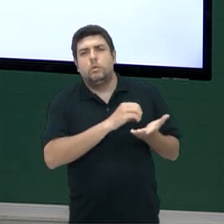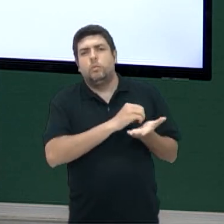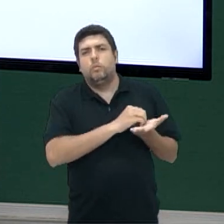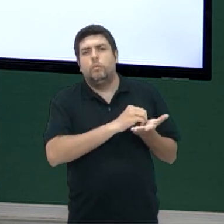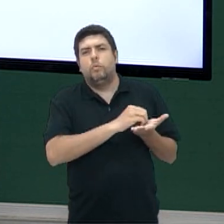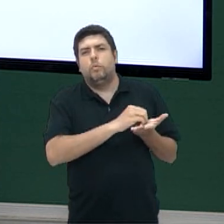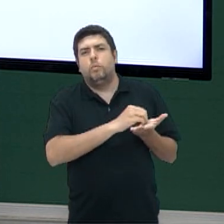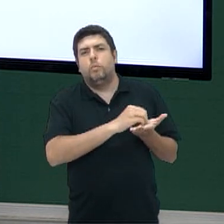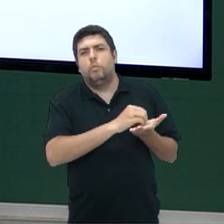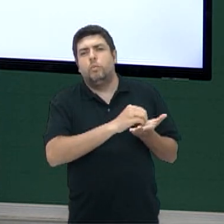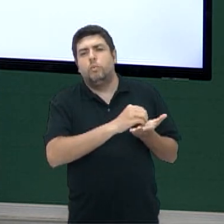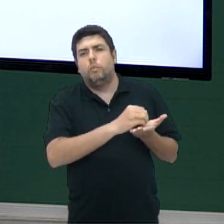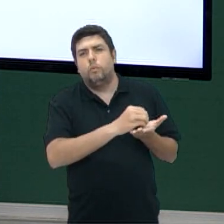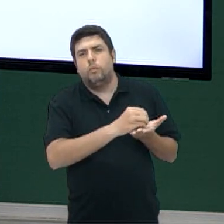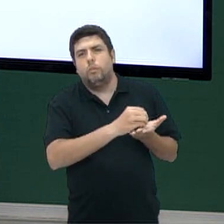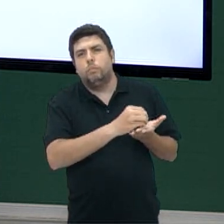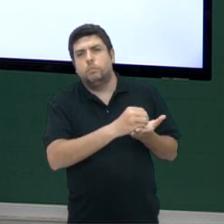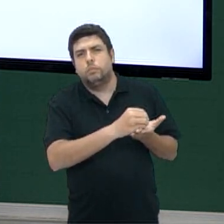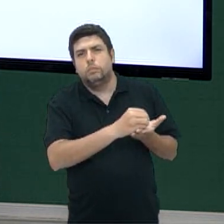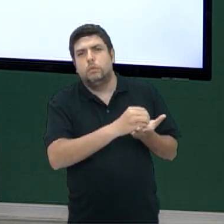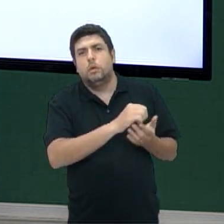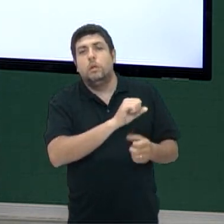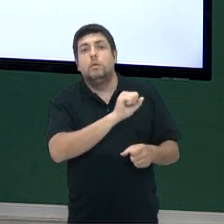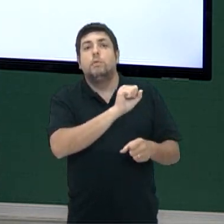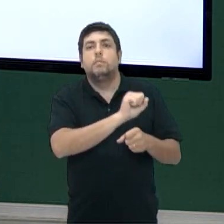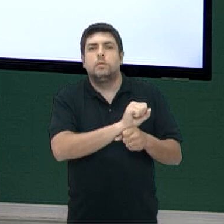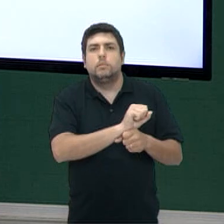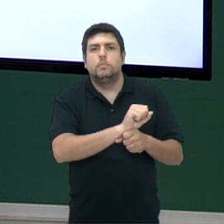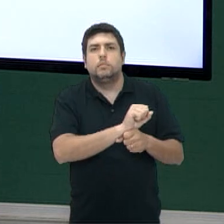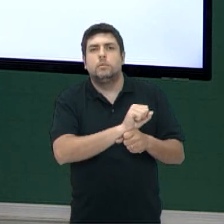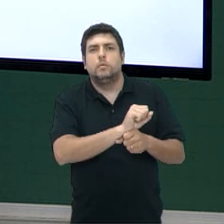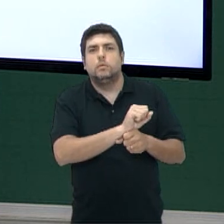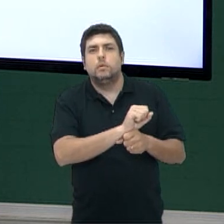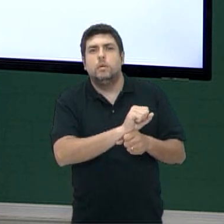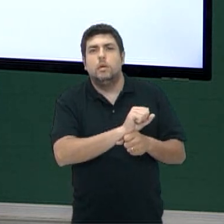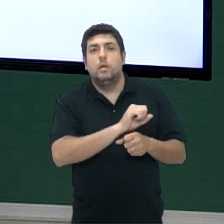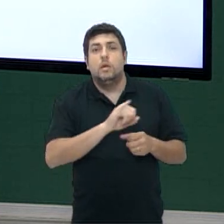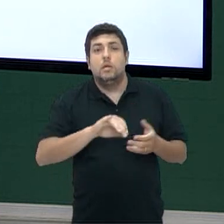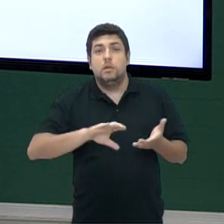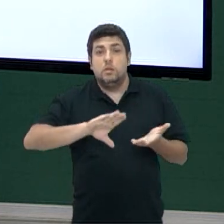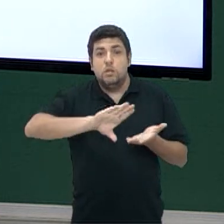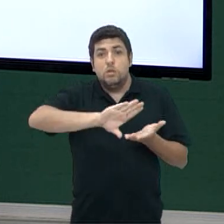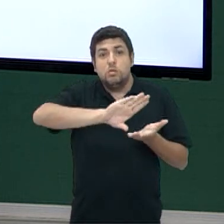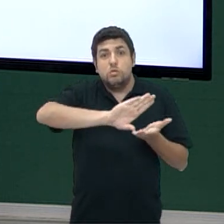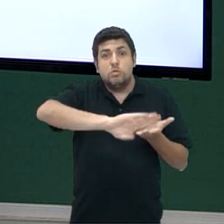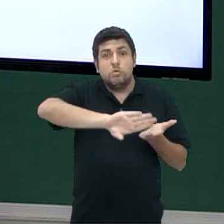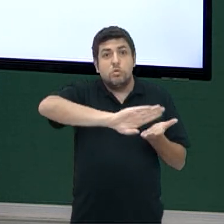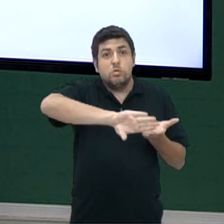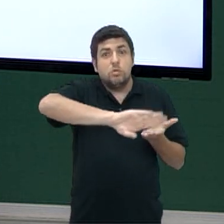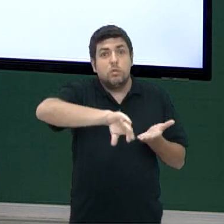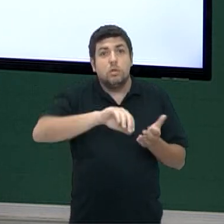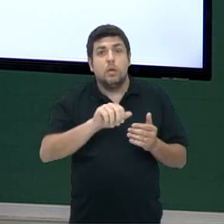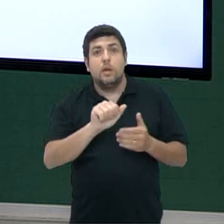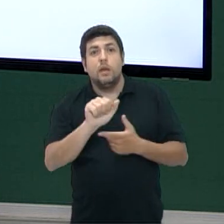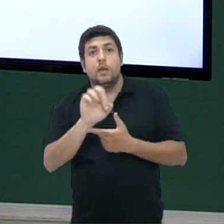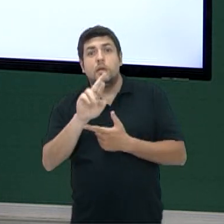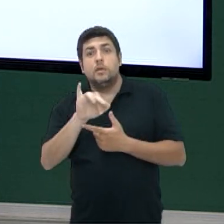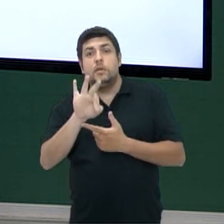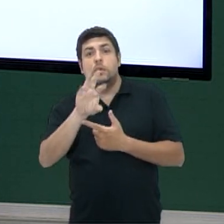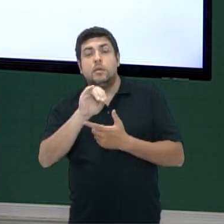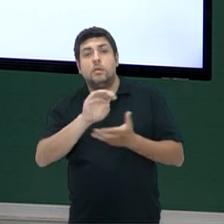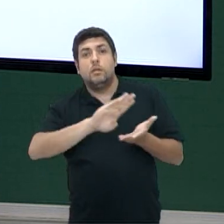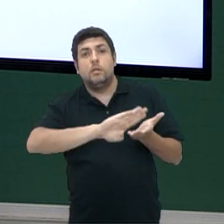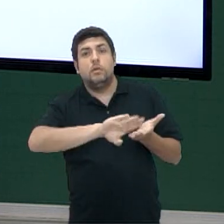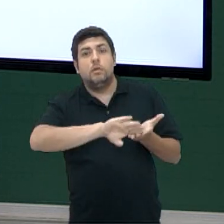parando, mas cada vez ocupando mais espaço, demorando mais para parar. E se você reduzir o atrito para zero?